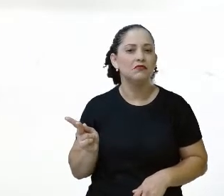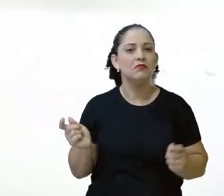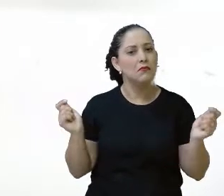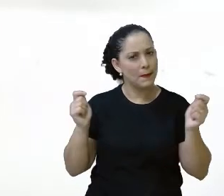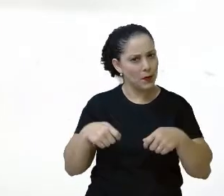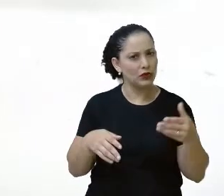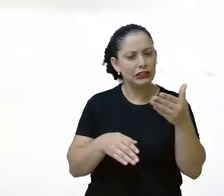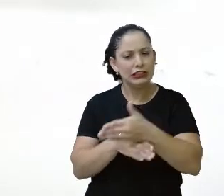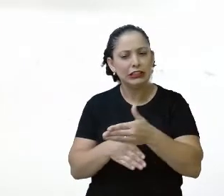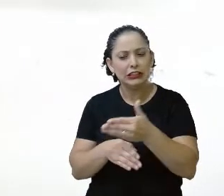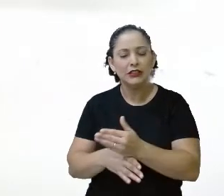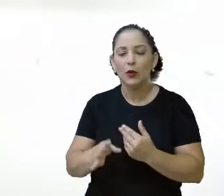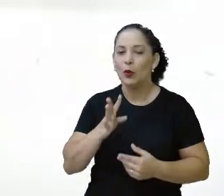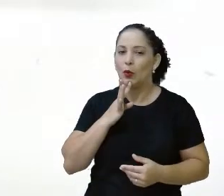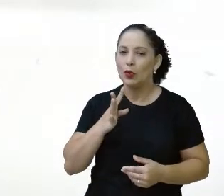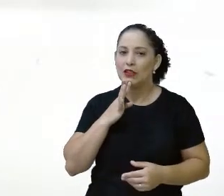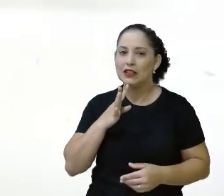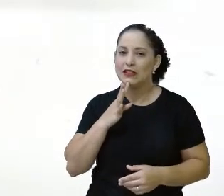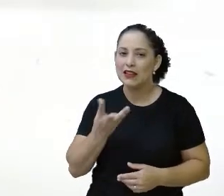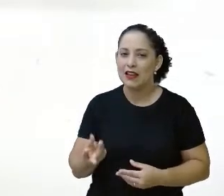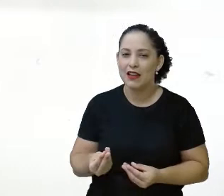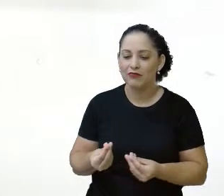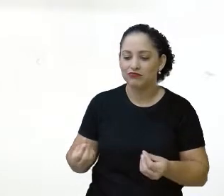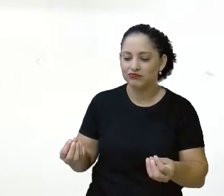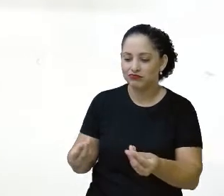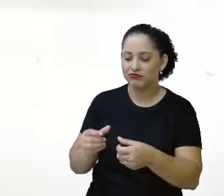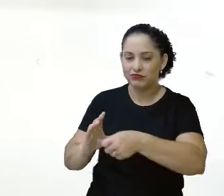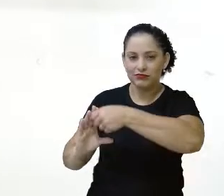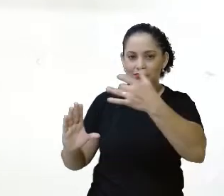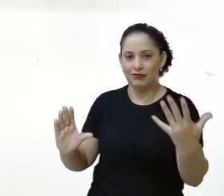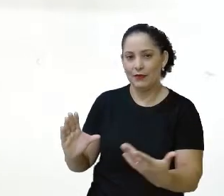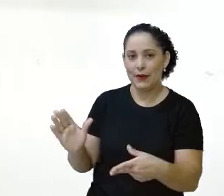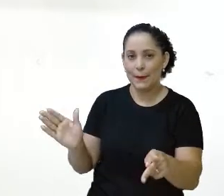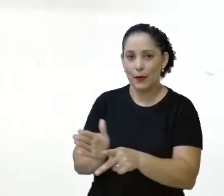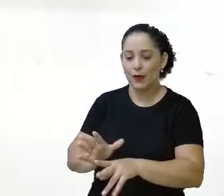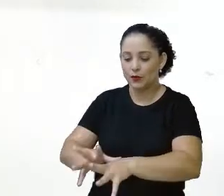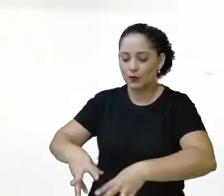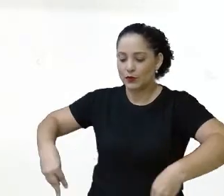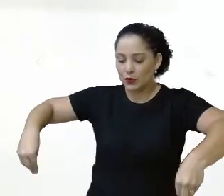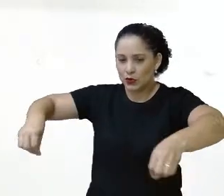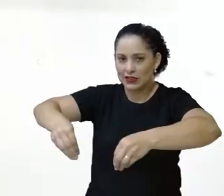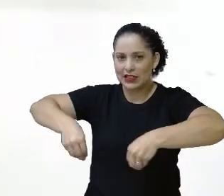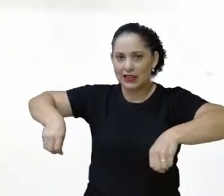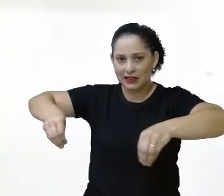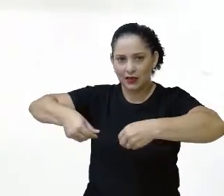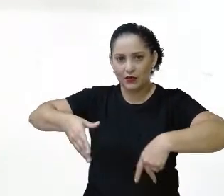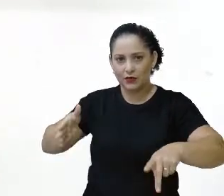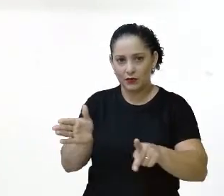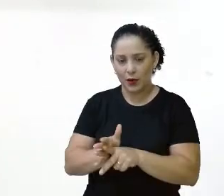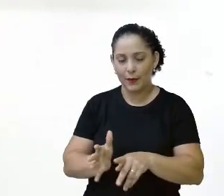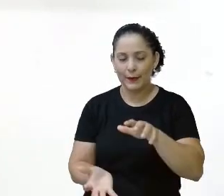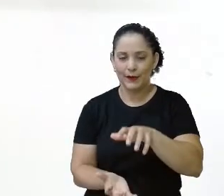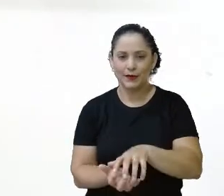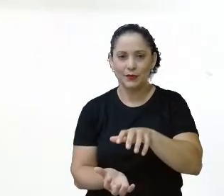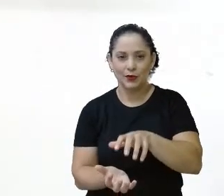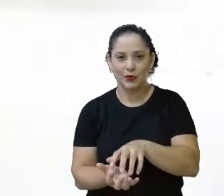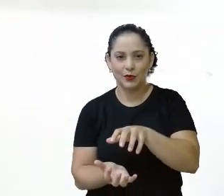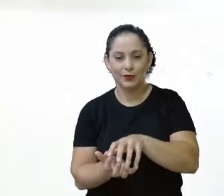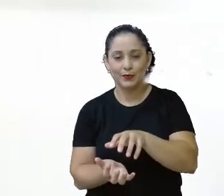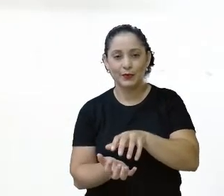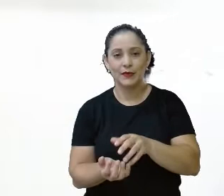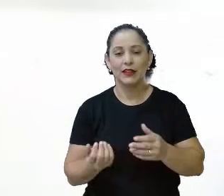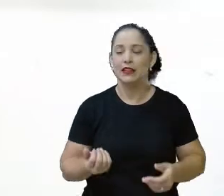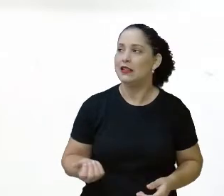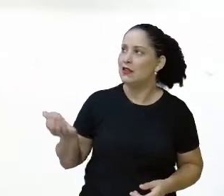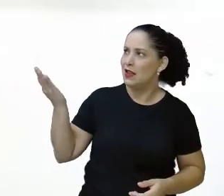sertão pernambucano. Você conhece as características desse sertão. E esse museu é um museu, assim, muito